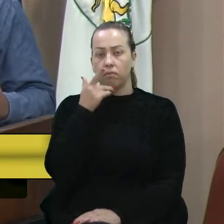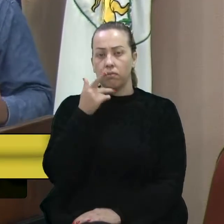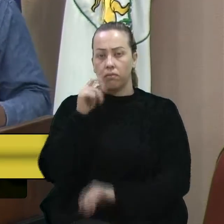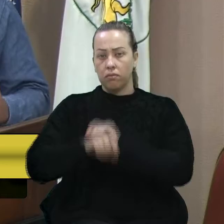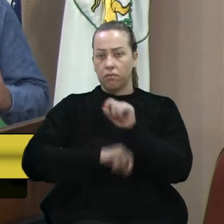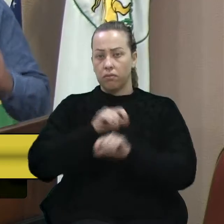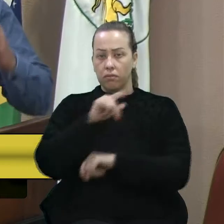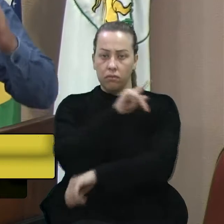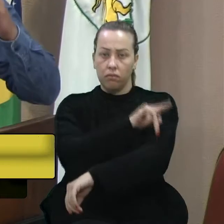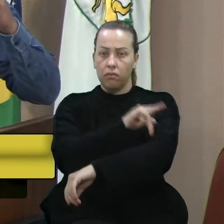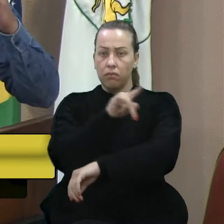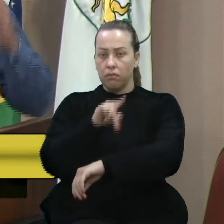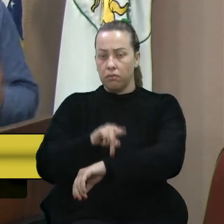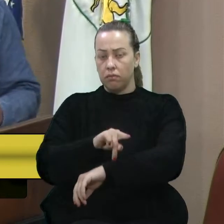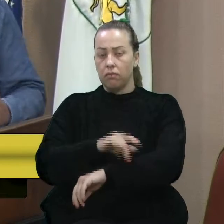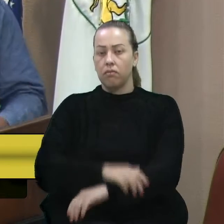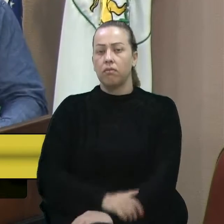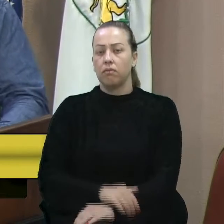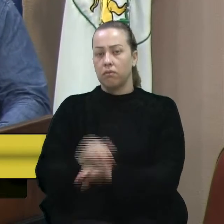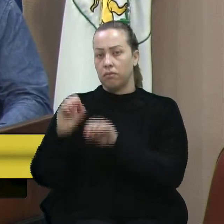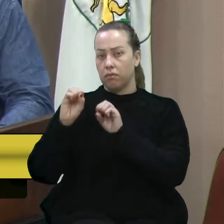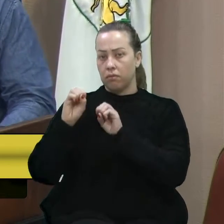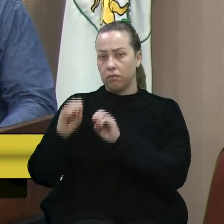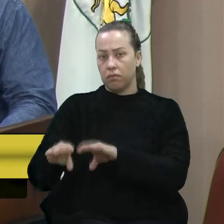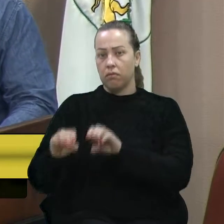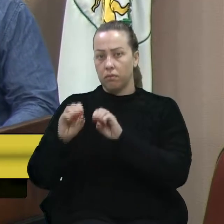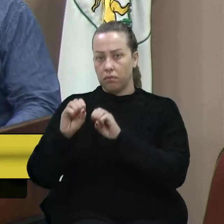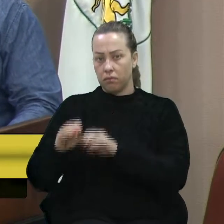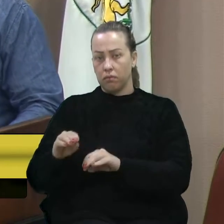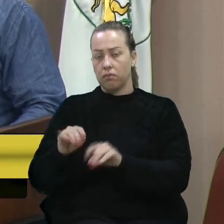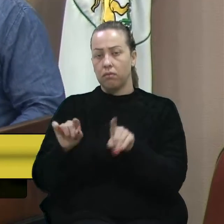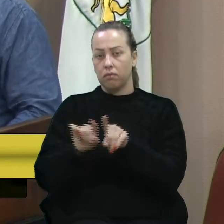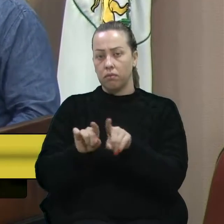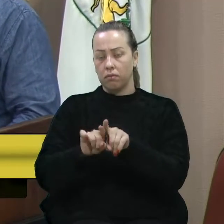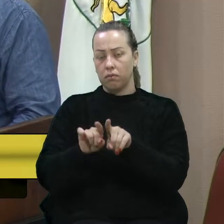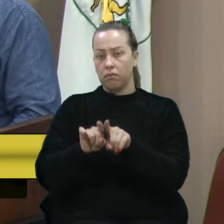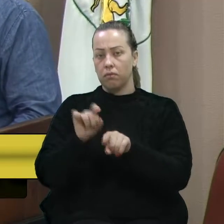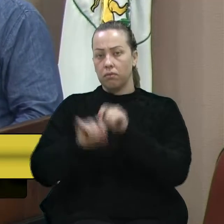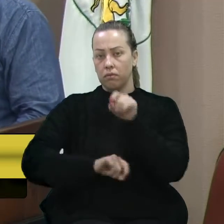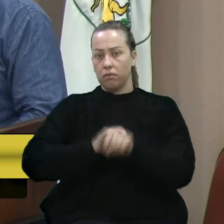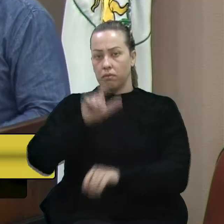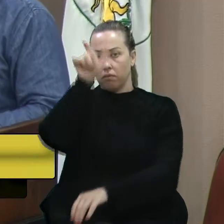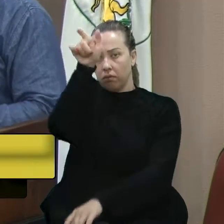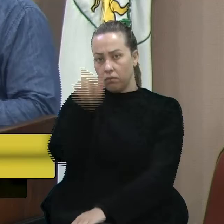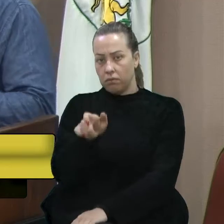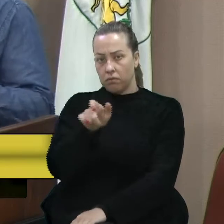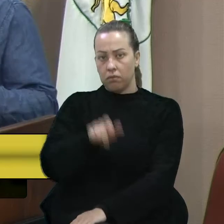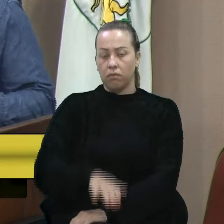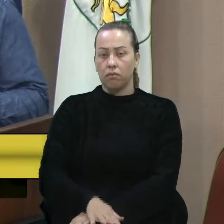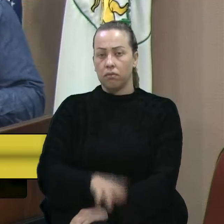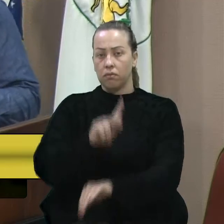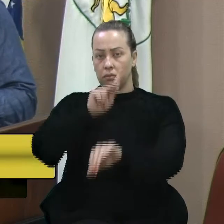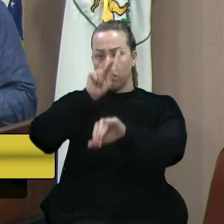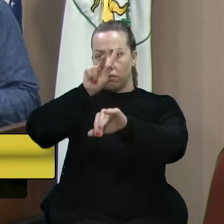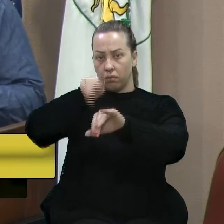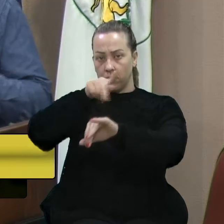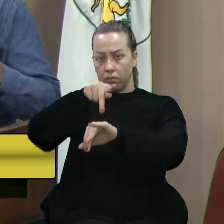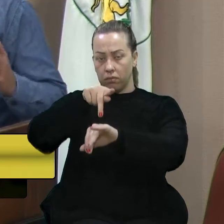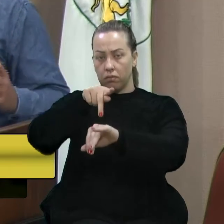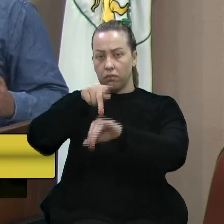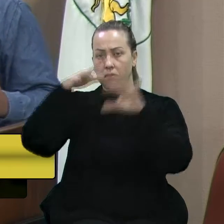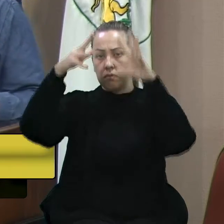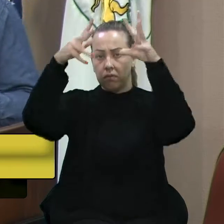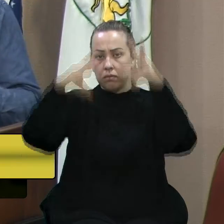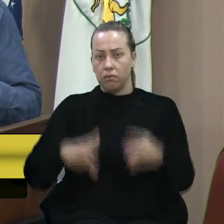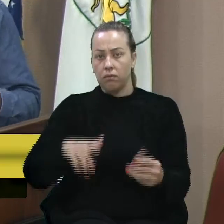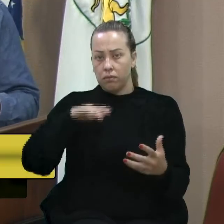em pedagogia, quando se fala em educação e quando se fala em gente, né? O país todo, em vários lugares